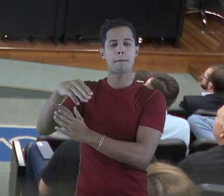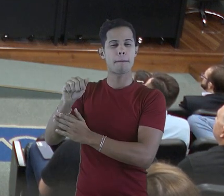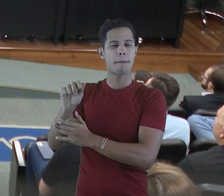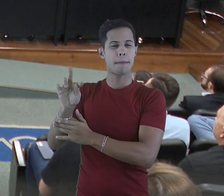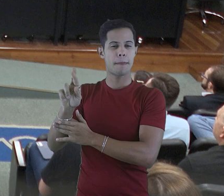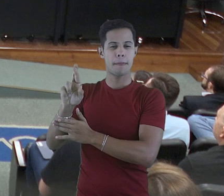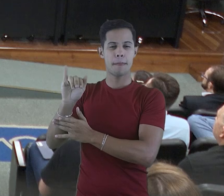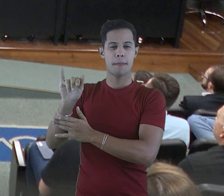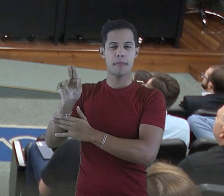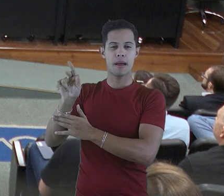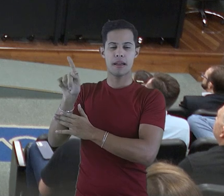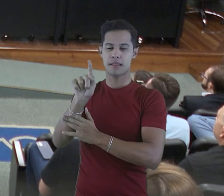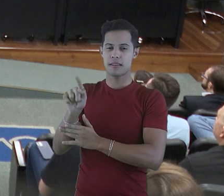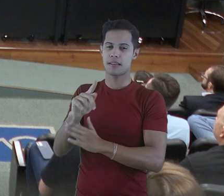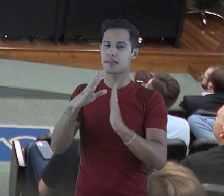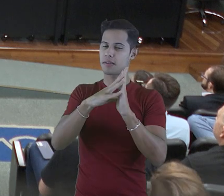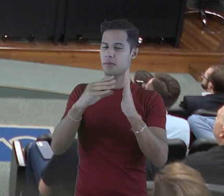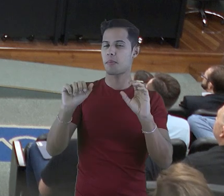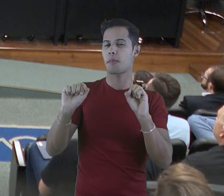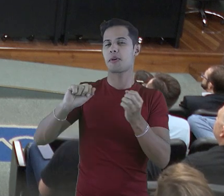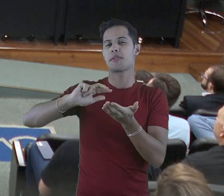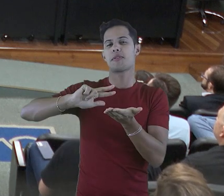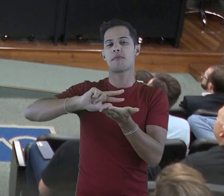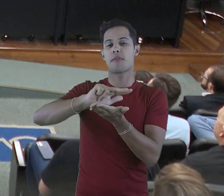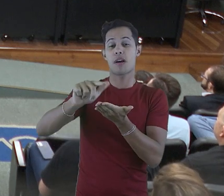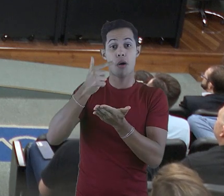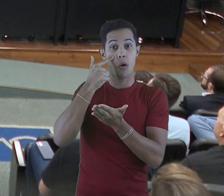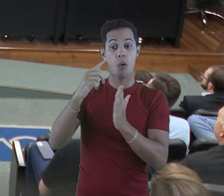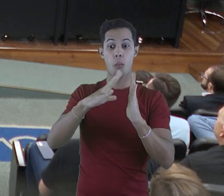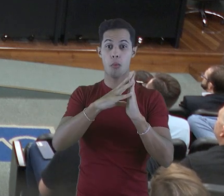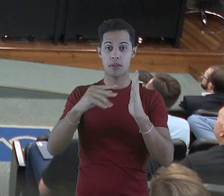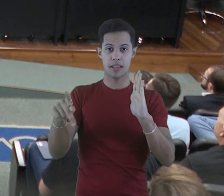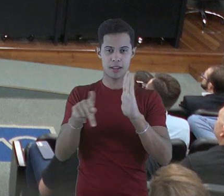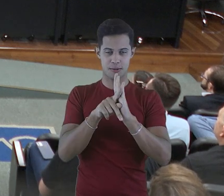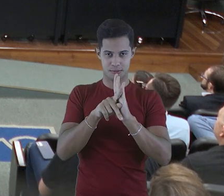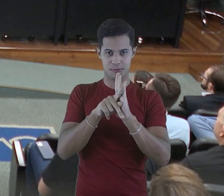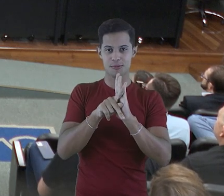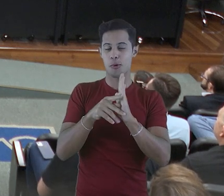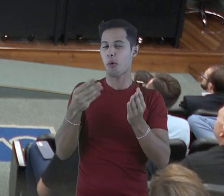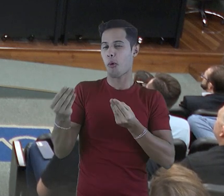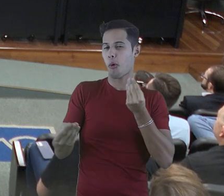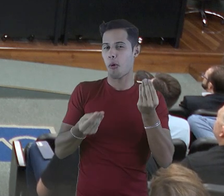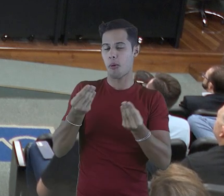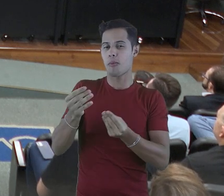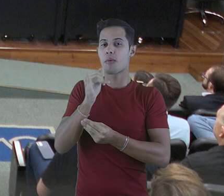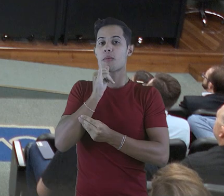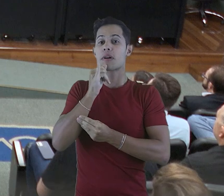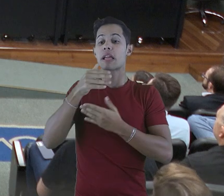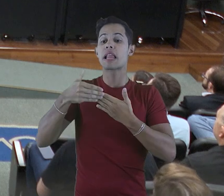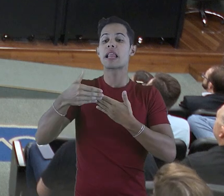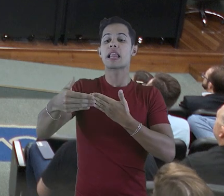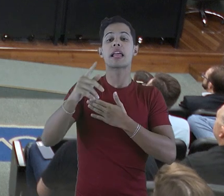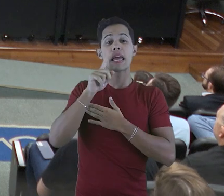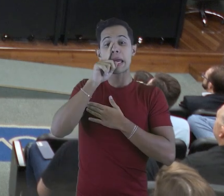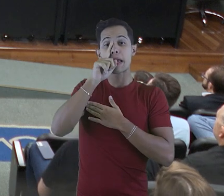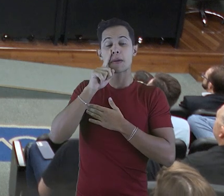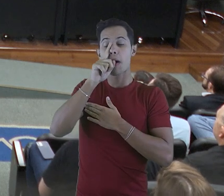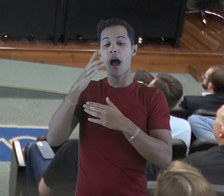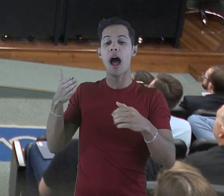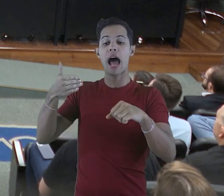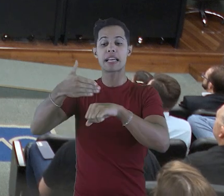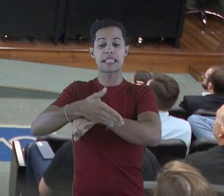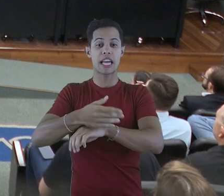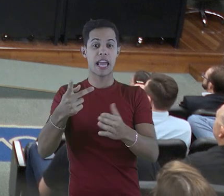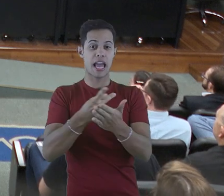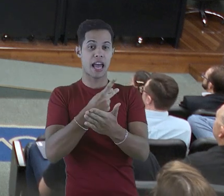então isso aqui é um modelinho de matriz qual é o evento de risco? acesso indevido a dados pessoais de cidadãos